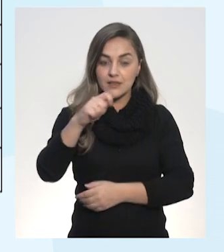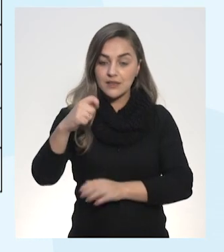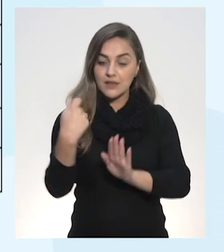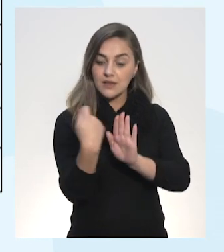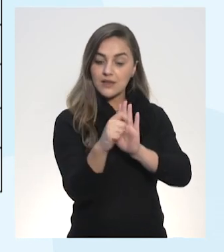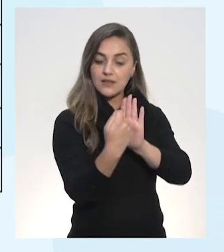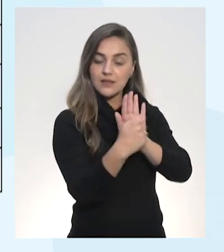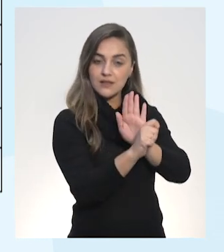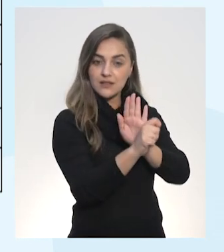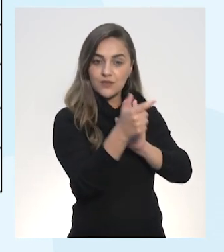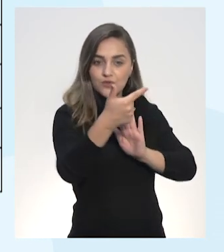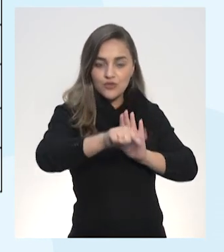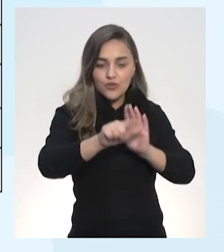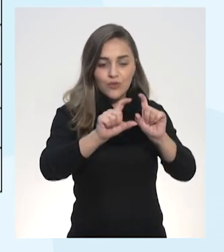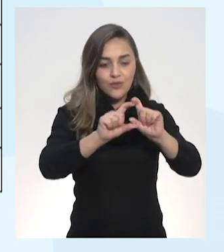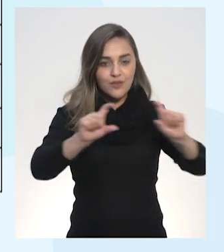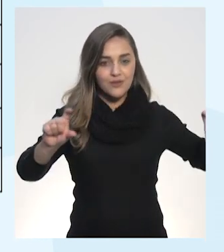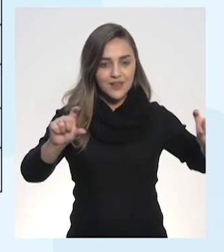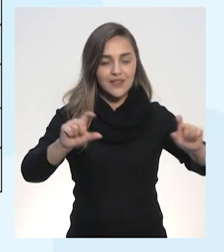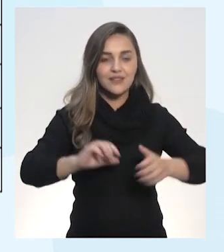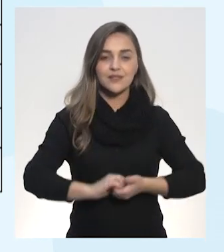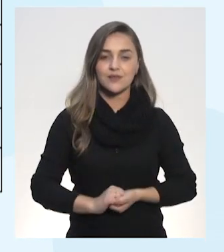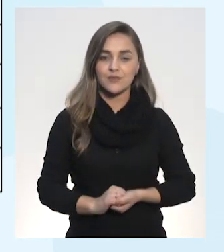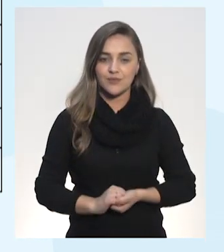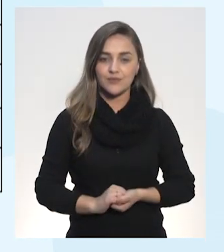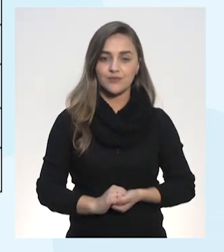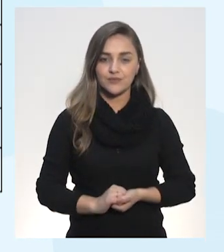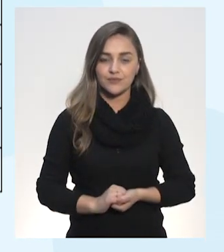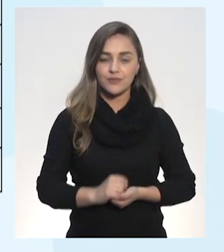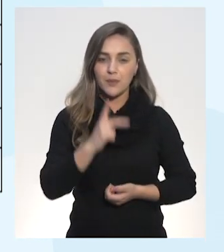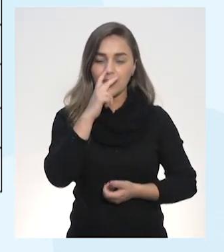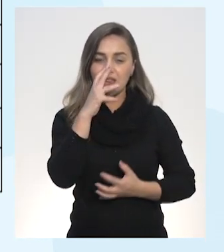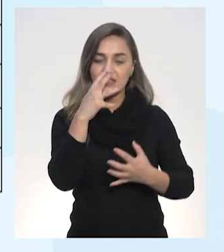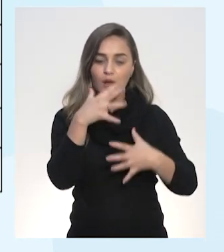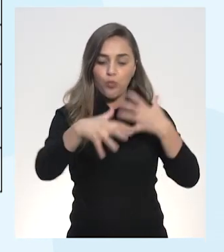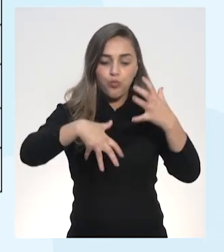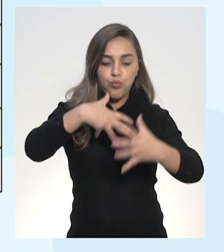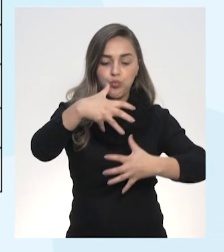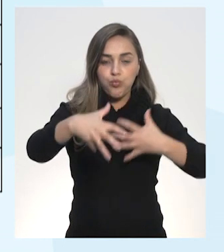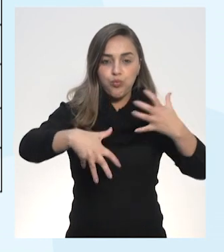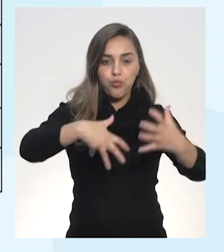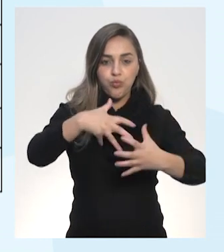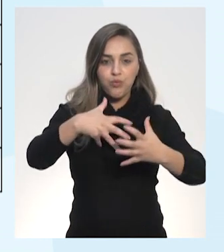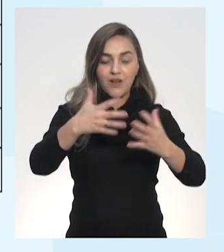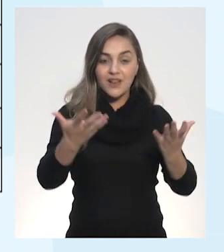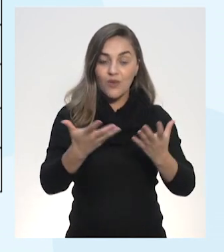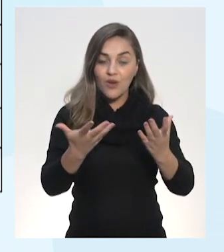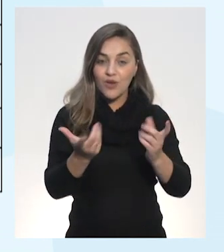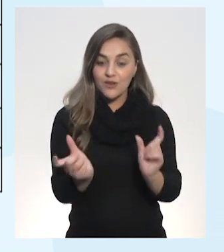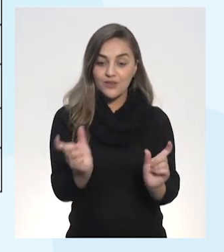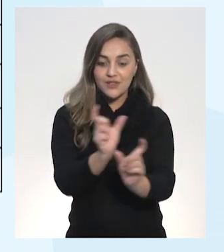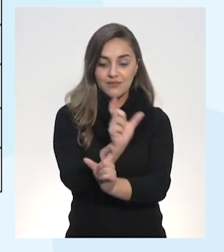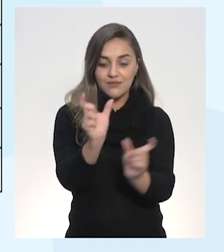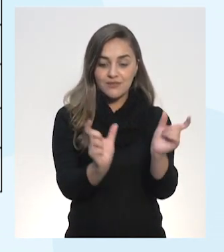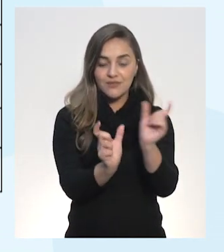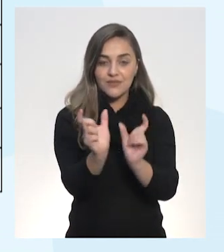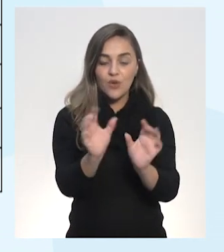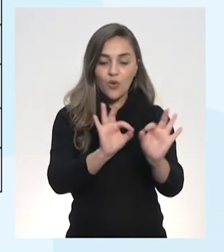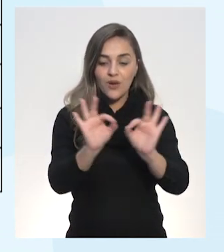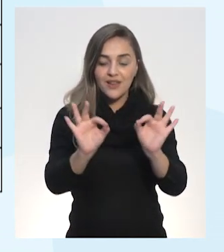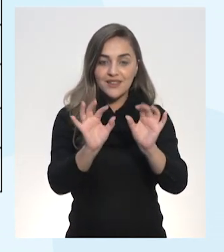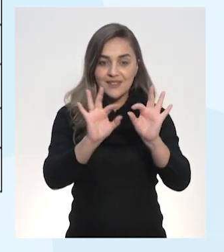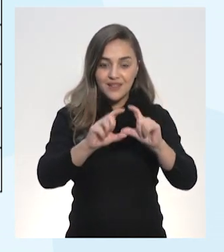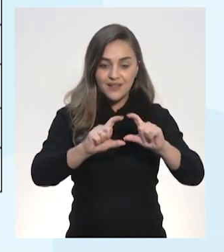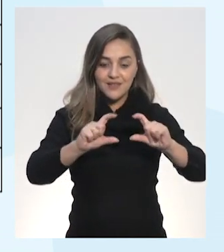você tem a palavra unscramble aí. Scramble é embaralhar. Unscramble, desembaralhar as frases. Então vocês têm